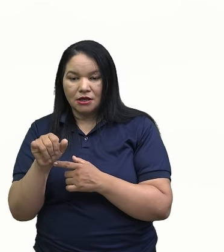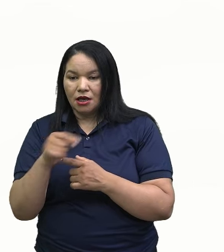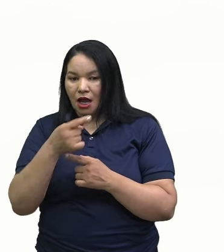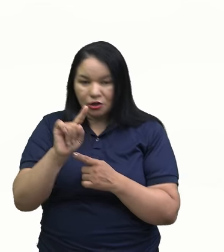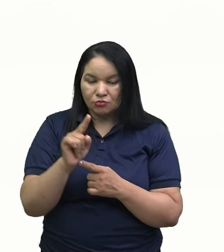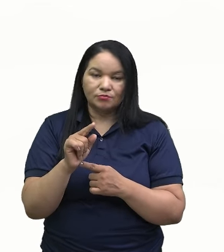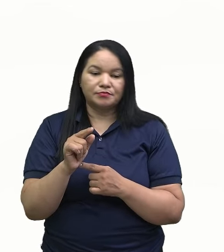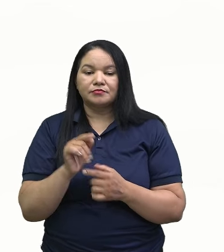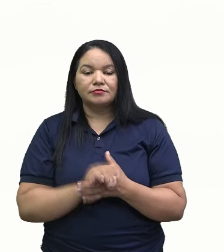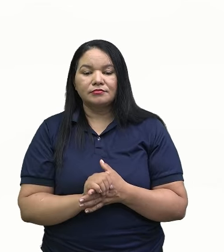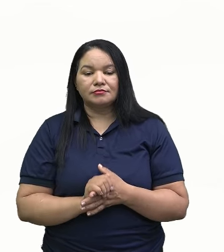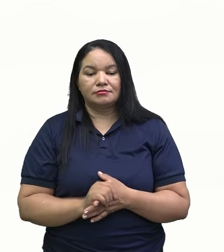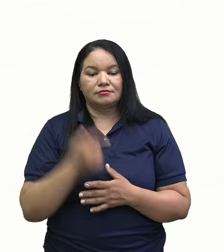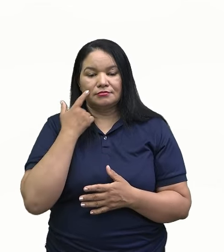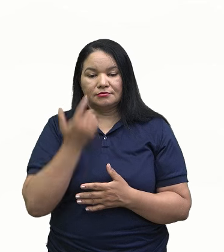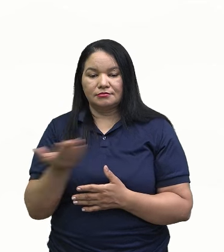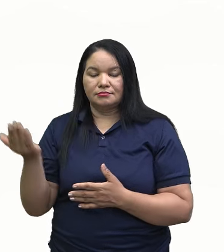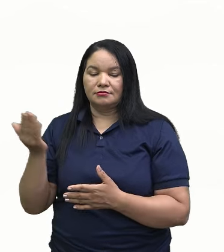exemplo,